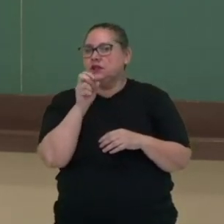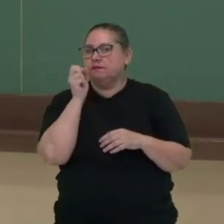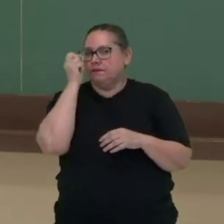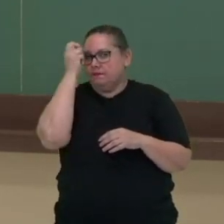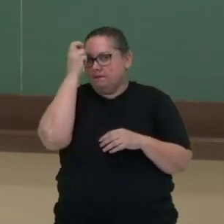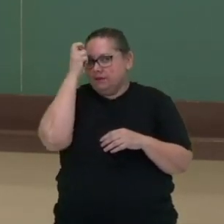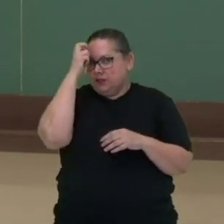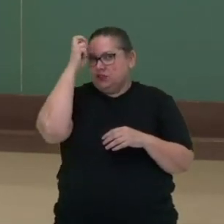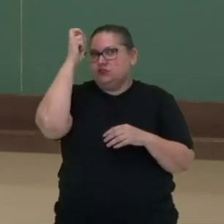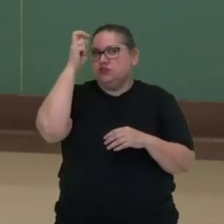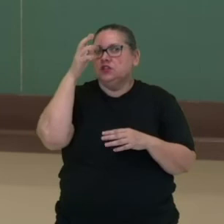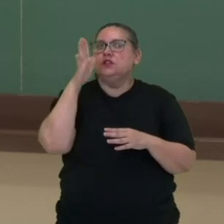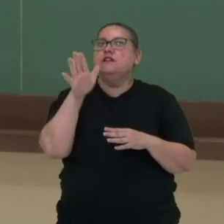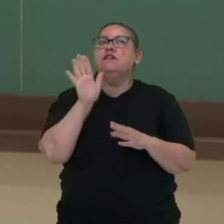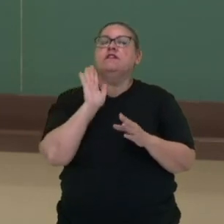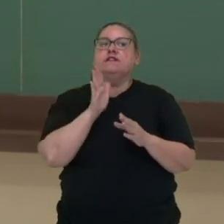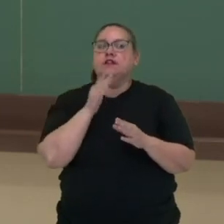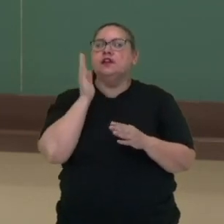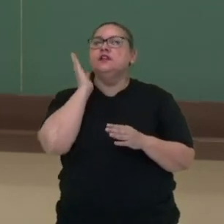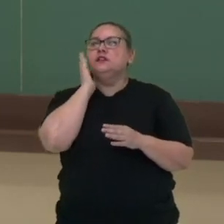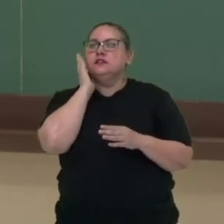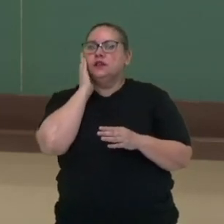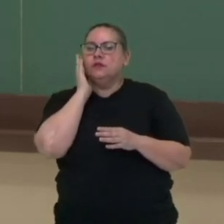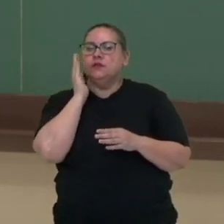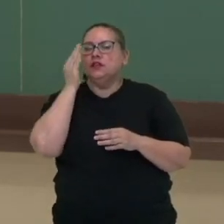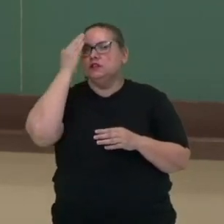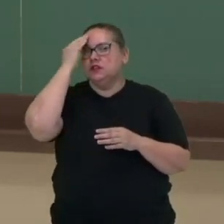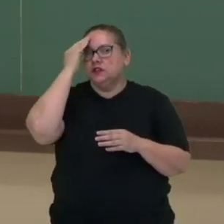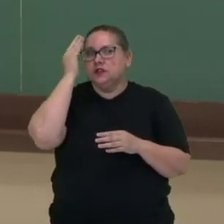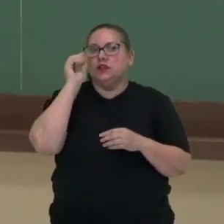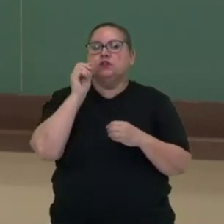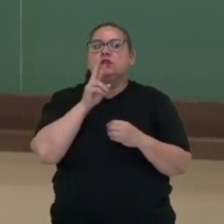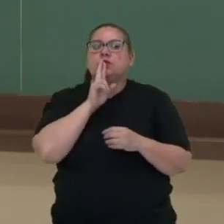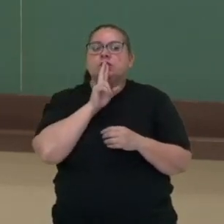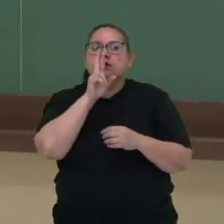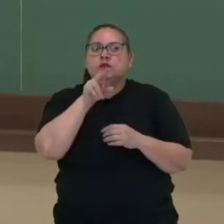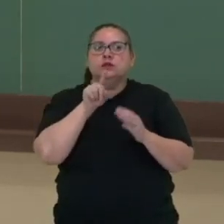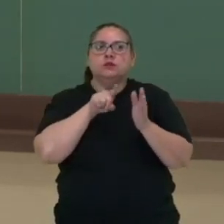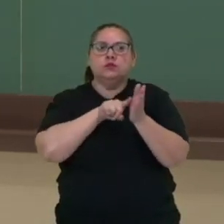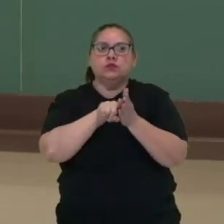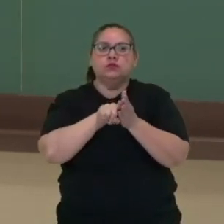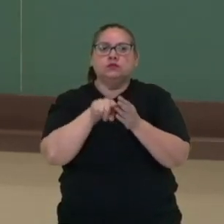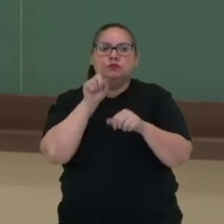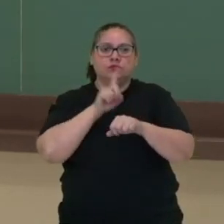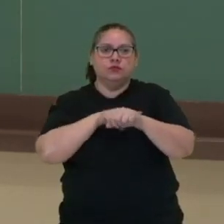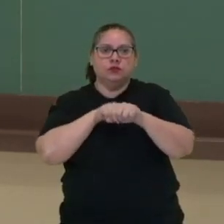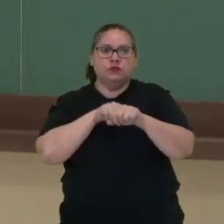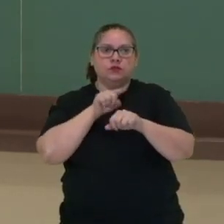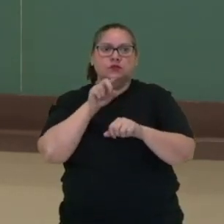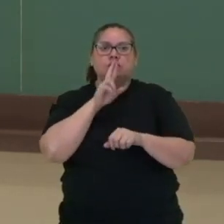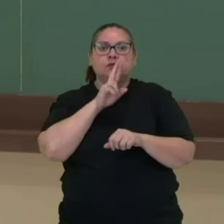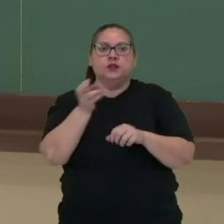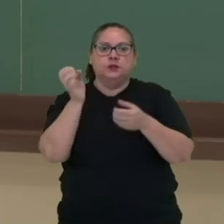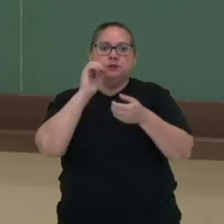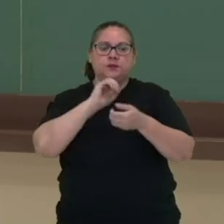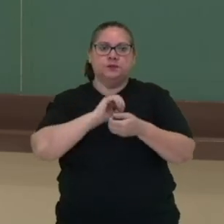esperto aí em casa e vai saber, vai entender, vai saber responder essa pergunta. Um tempinho para vocês